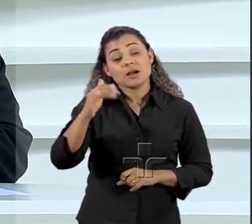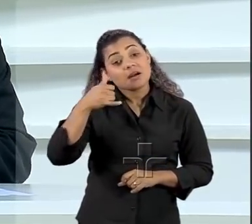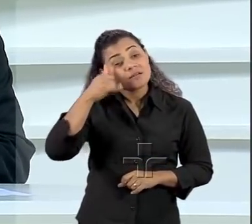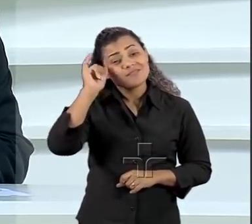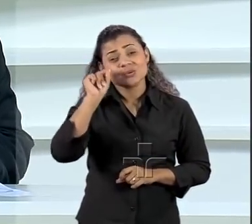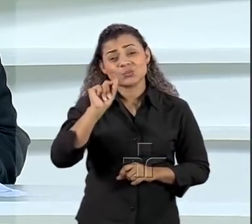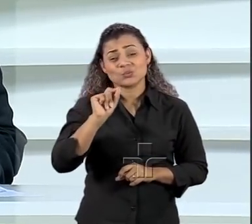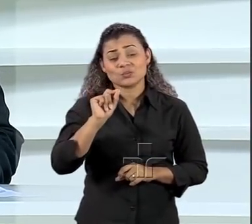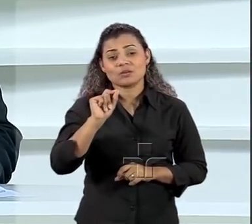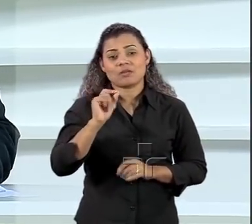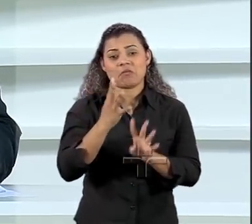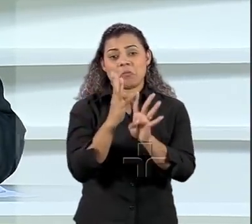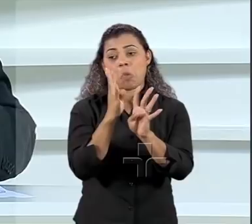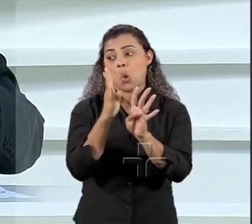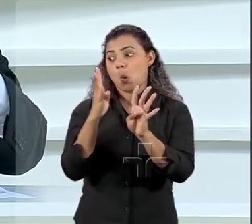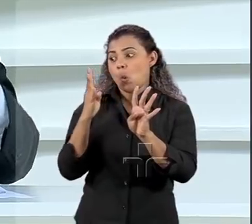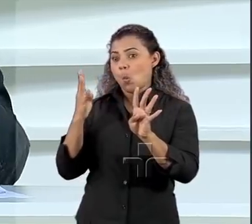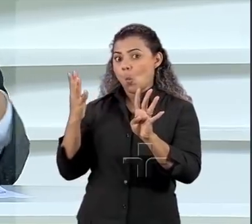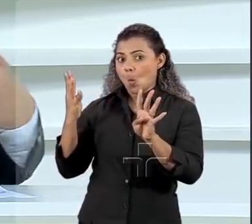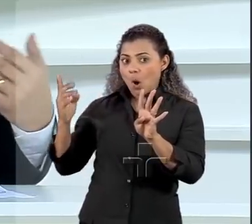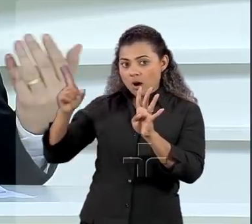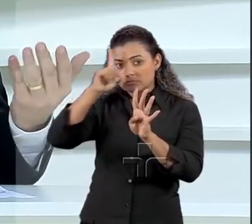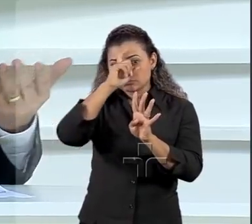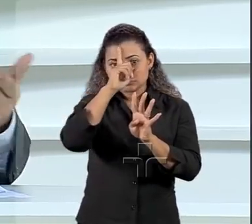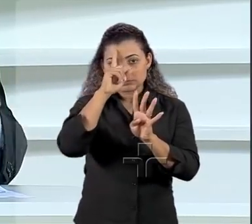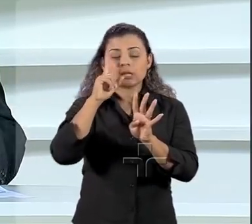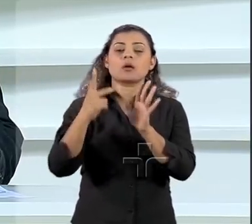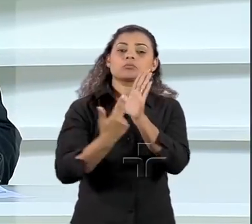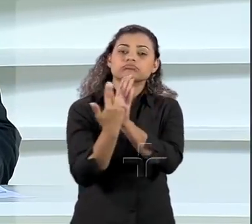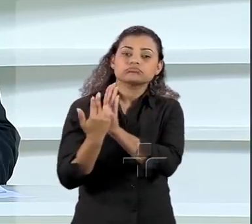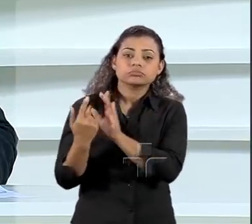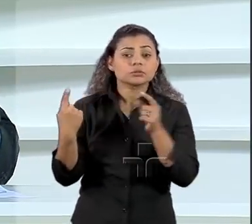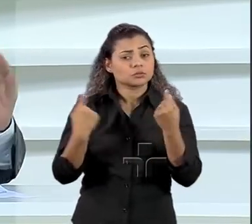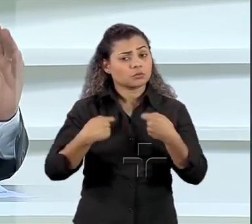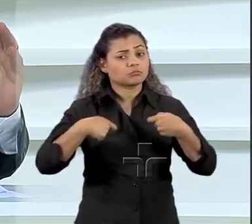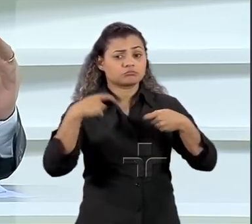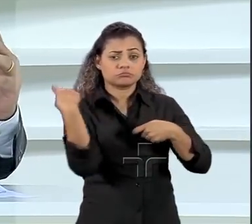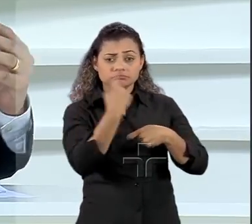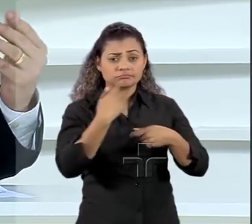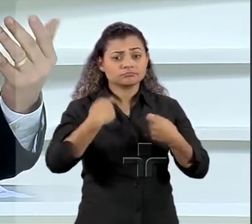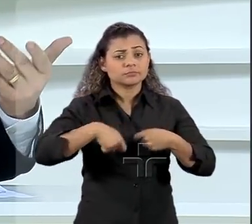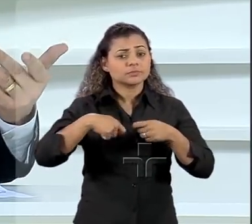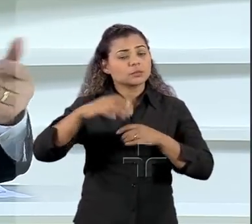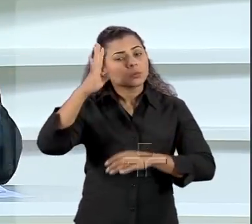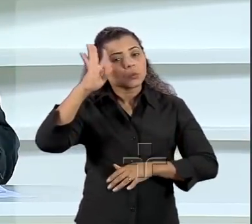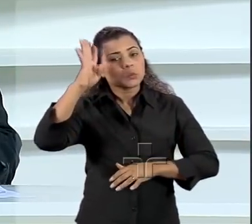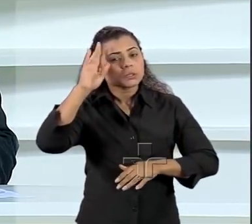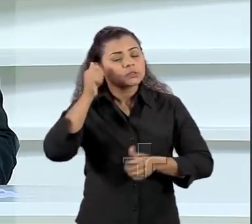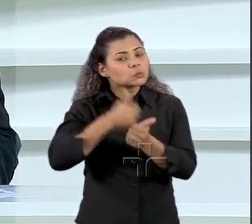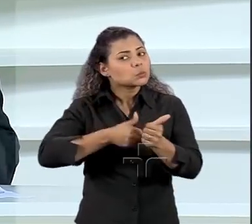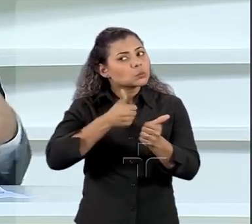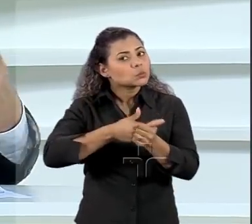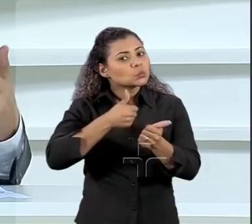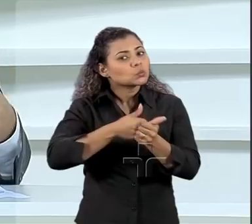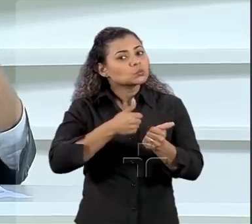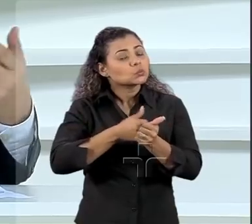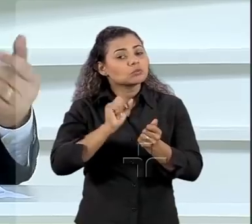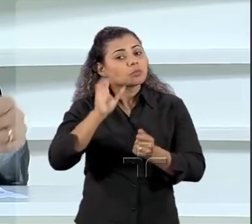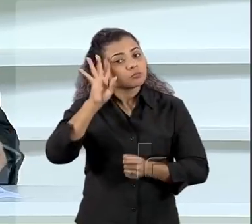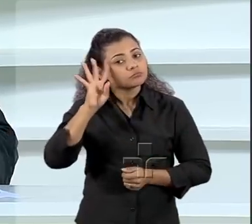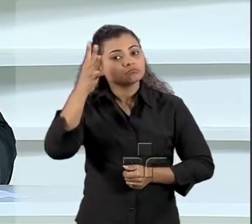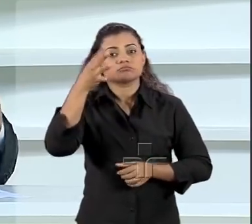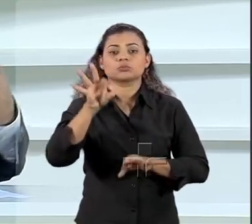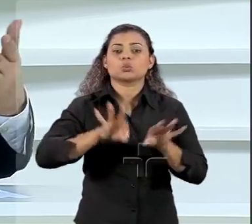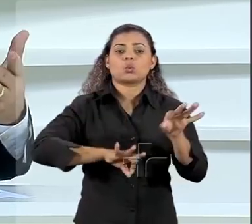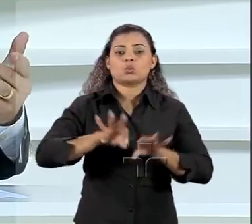se vê nas filas dos hospitais e que é preciso pensar, então, numa solução mais conjunta,